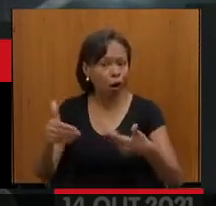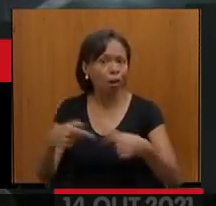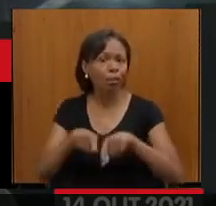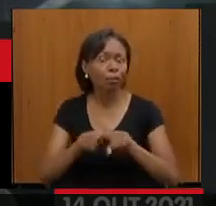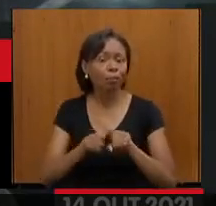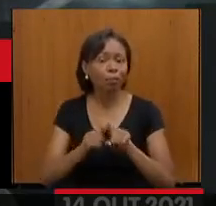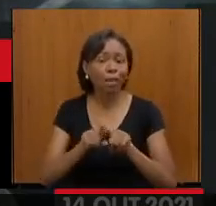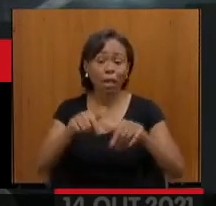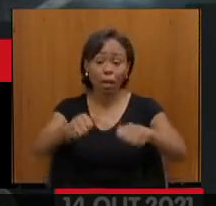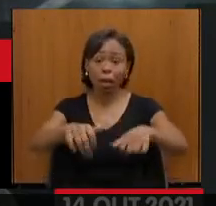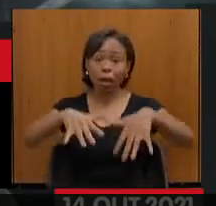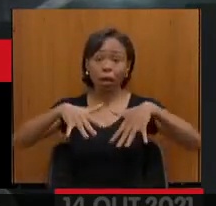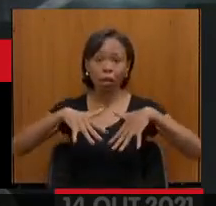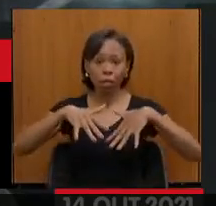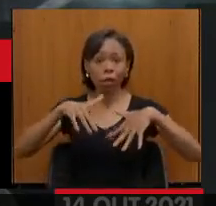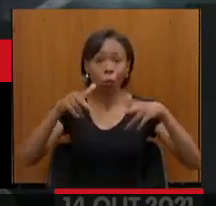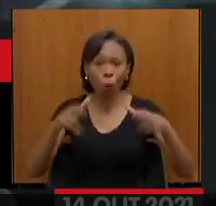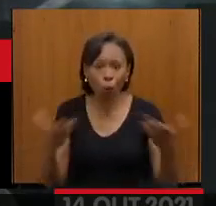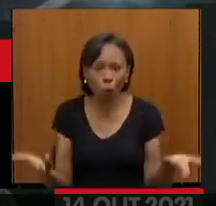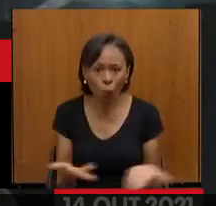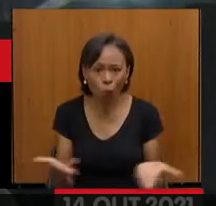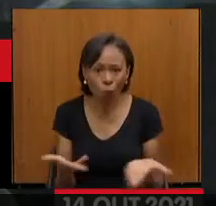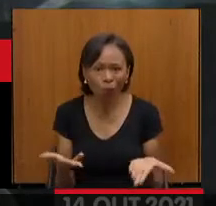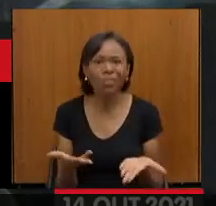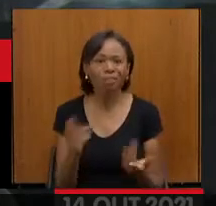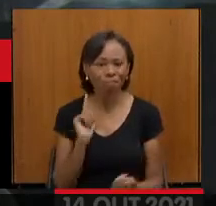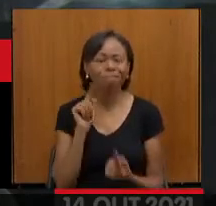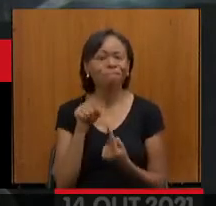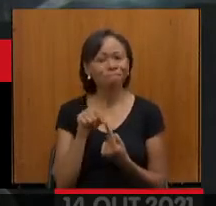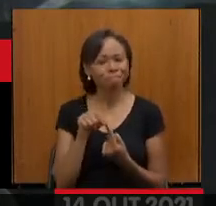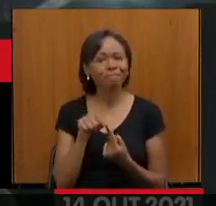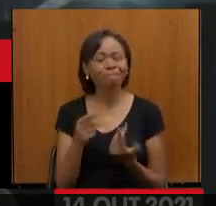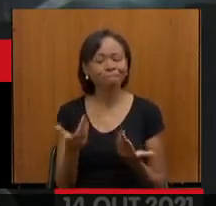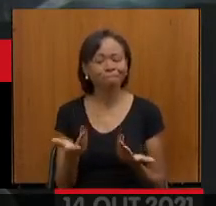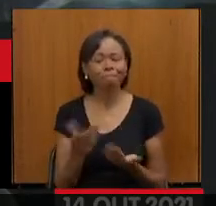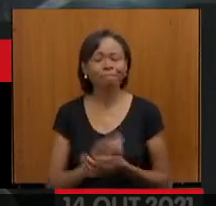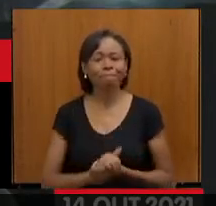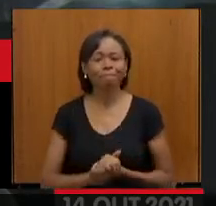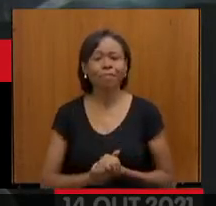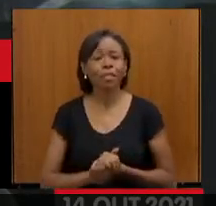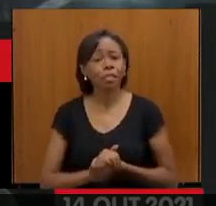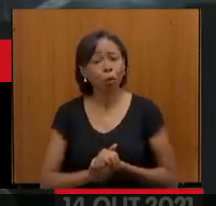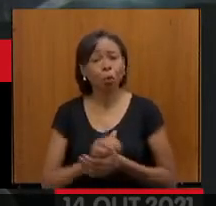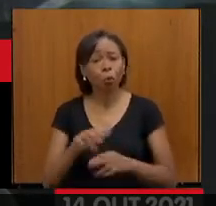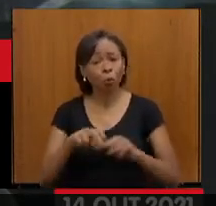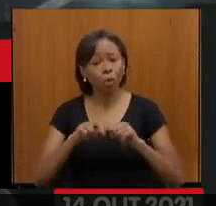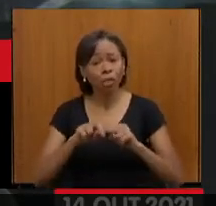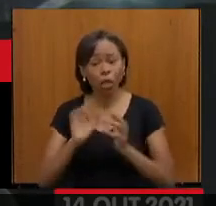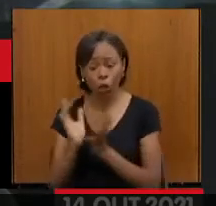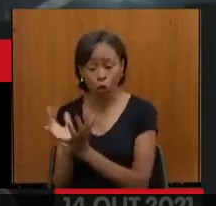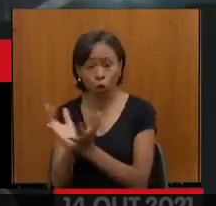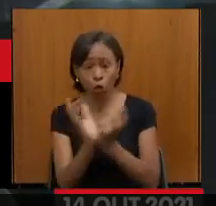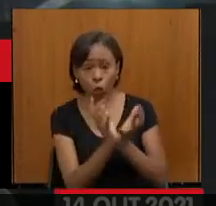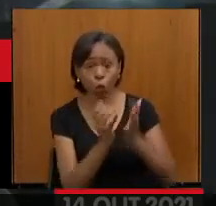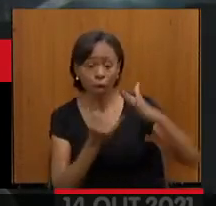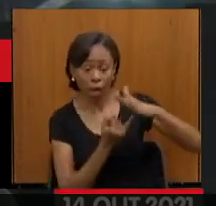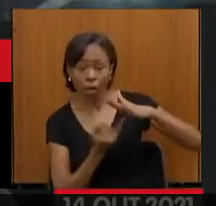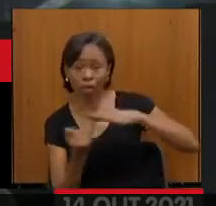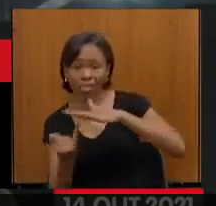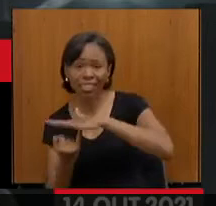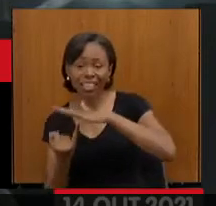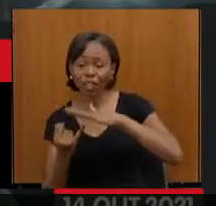públicas, como essa daqui já tem esse sentido. Então, a aliança, ela juntou